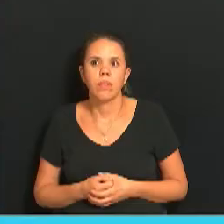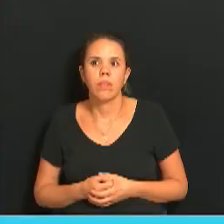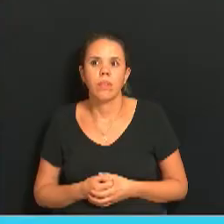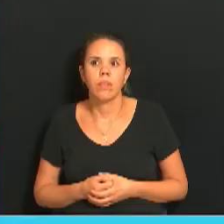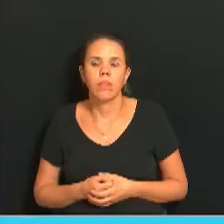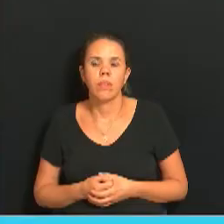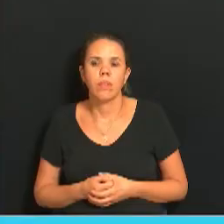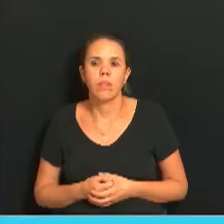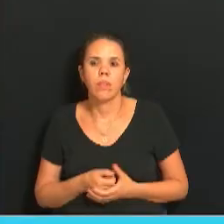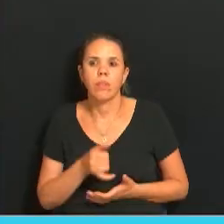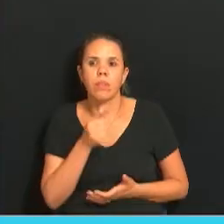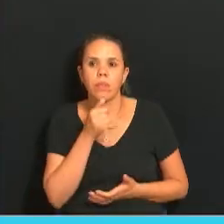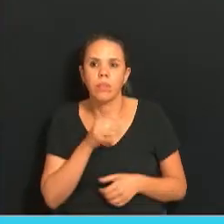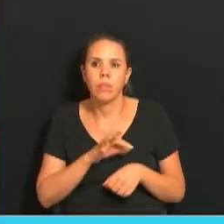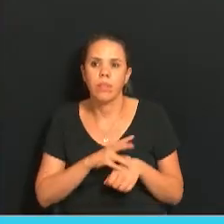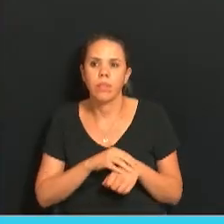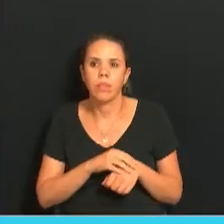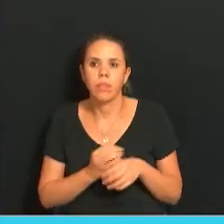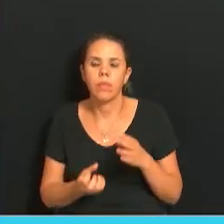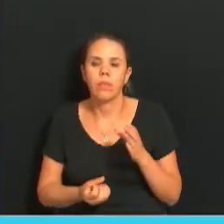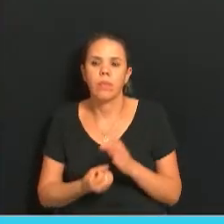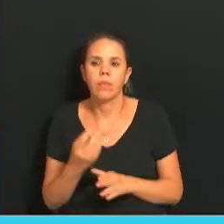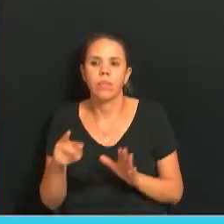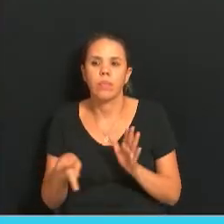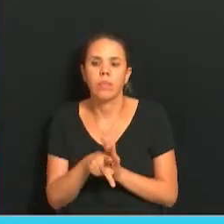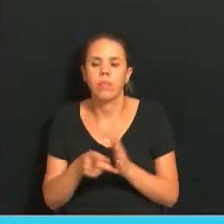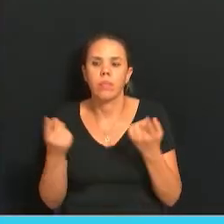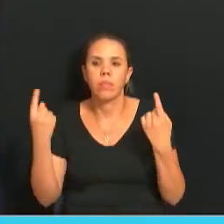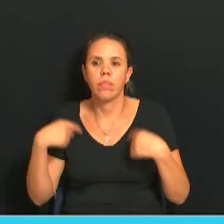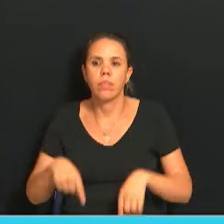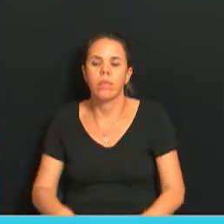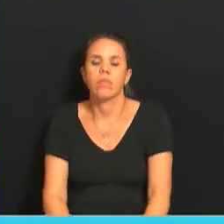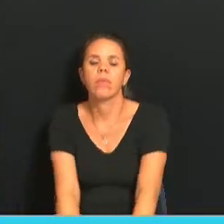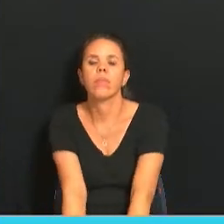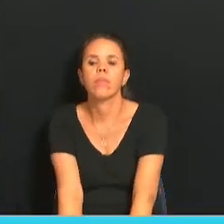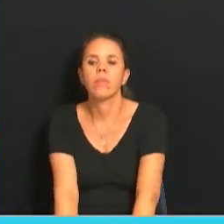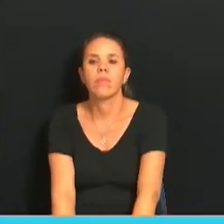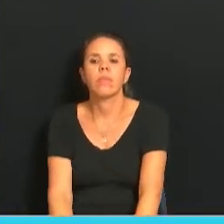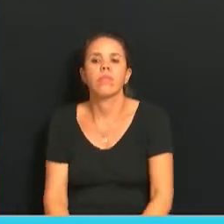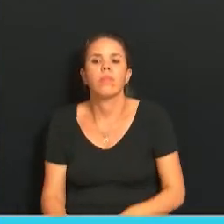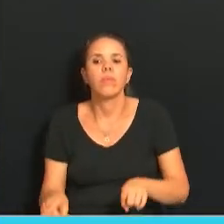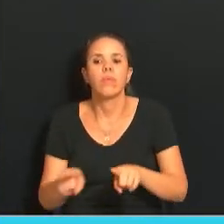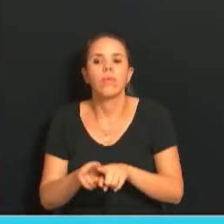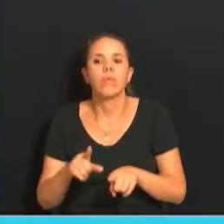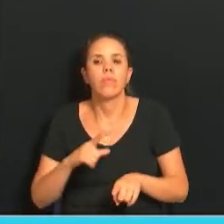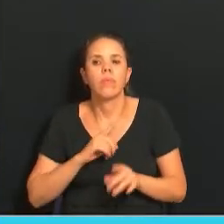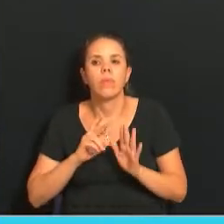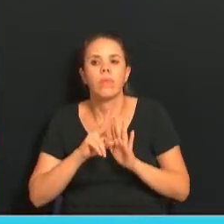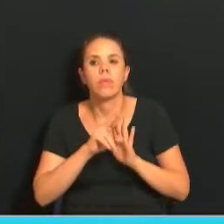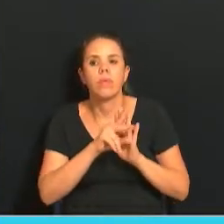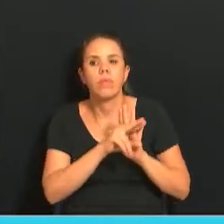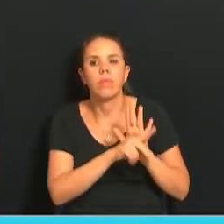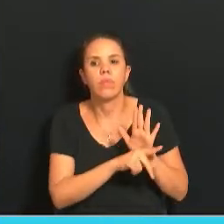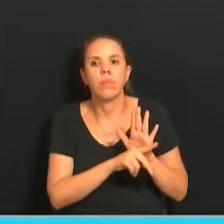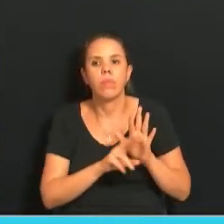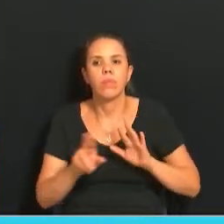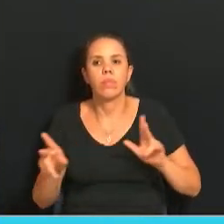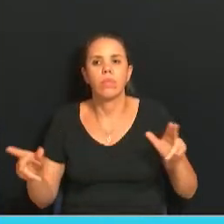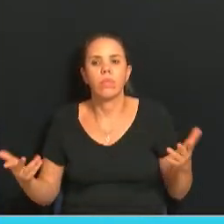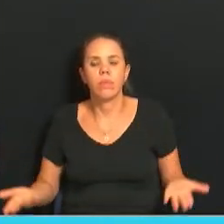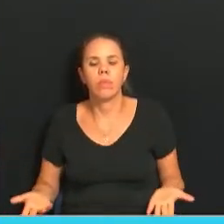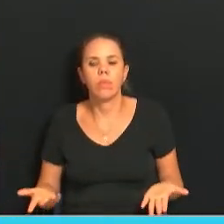Veja, o câncer é uma doença que nasce nos próprios tecidos de cada órgão. O rim também tem câncer e tem vários subtipos diferentes, porque